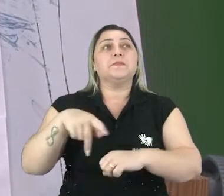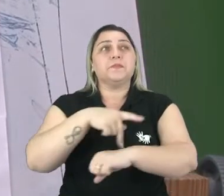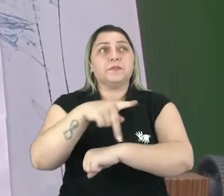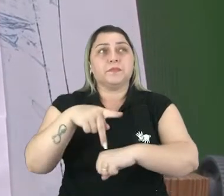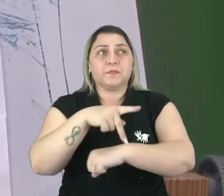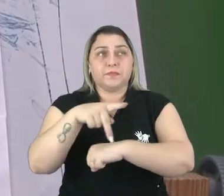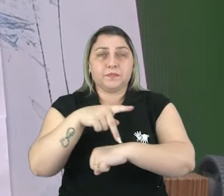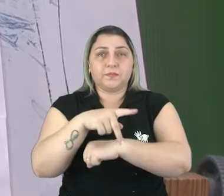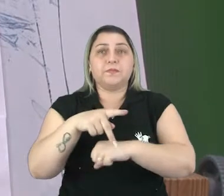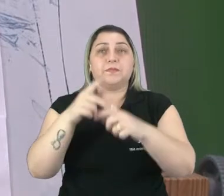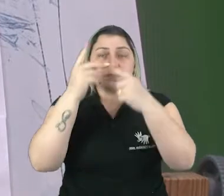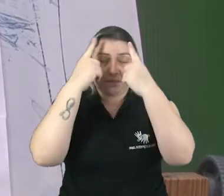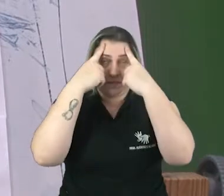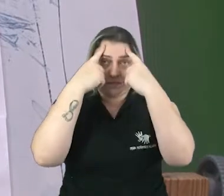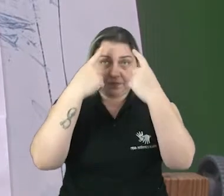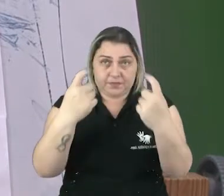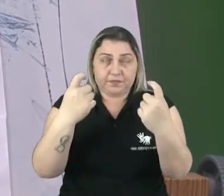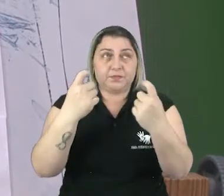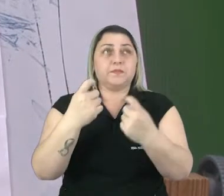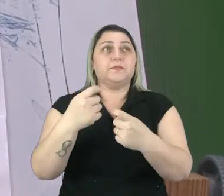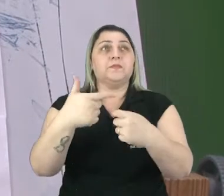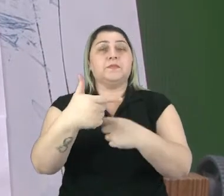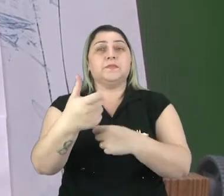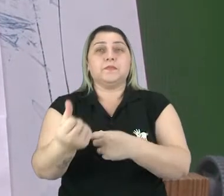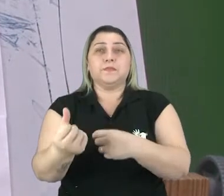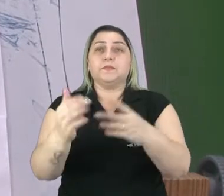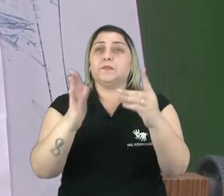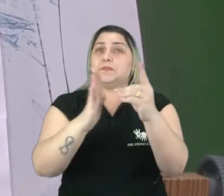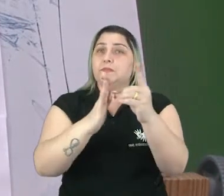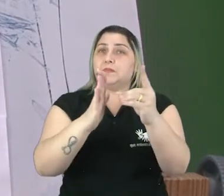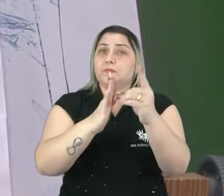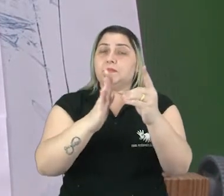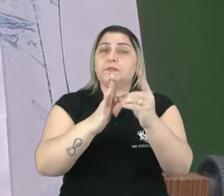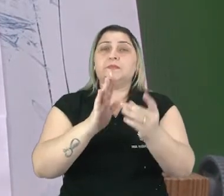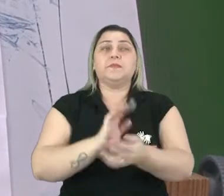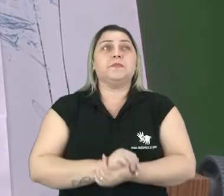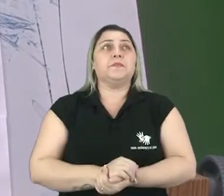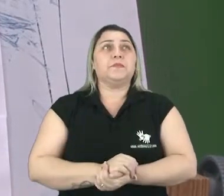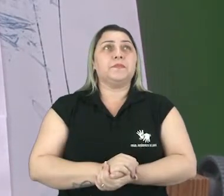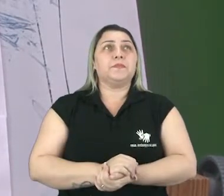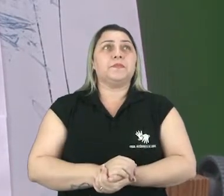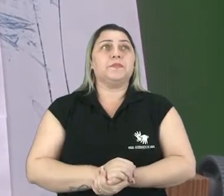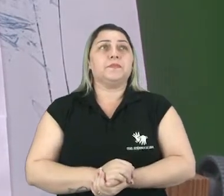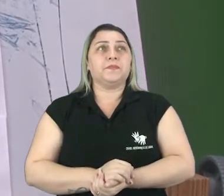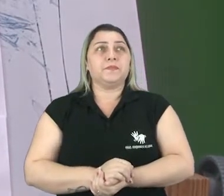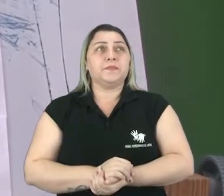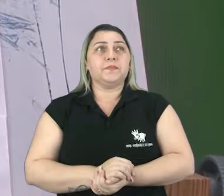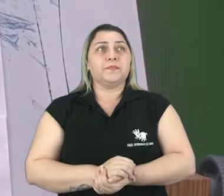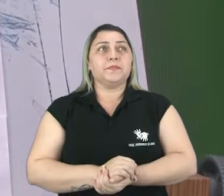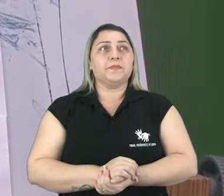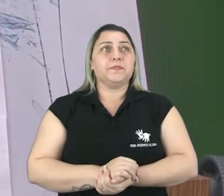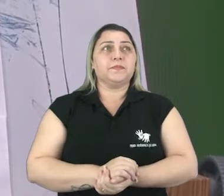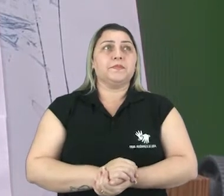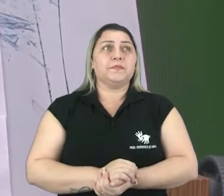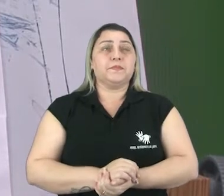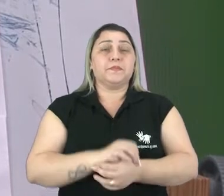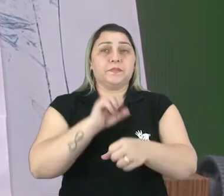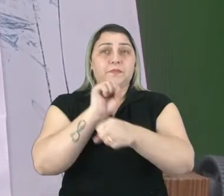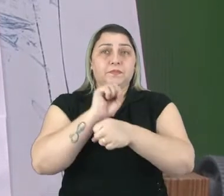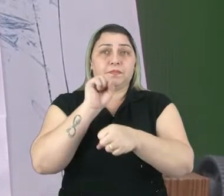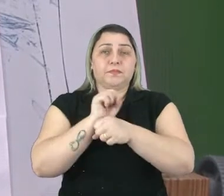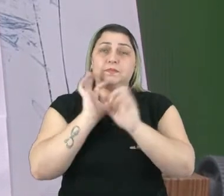aos casos de violência, 26 terras indígenas, que é TIS aqui, tá? Terras indígenas,